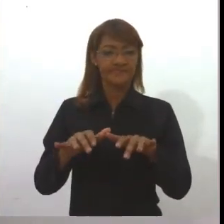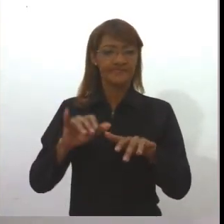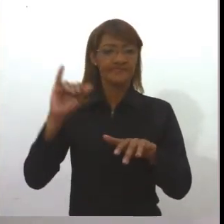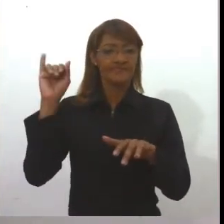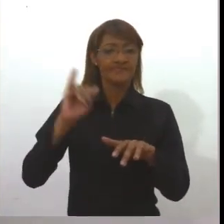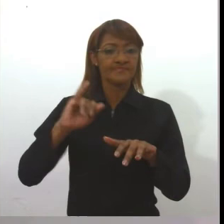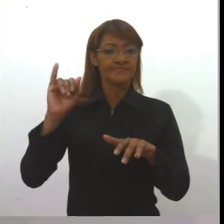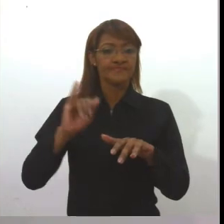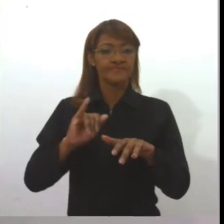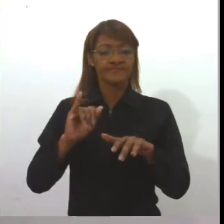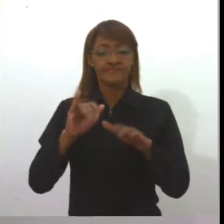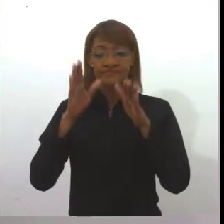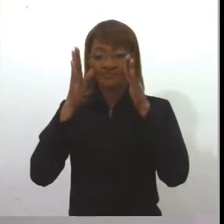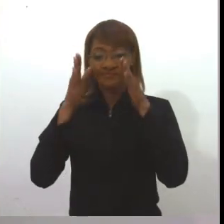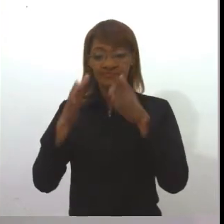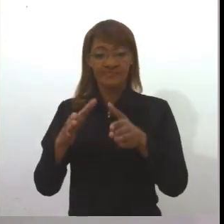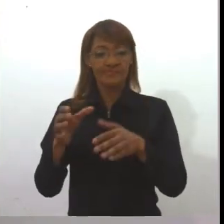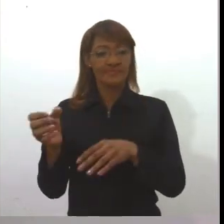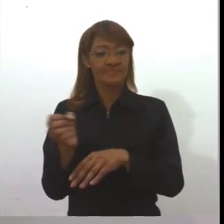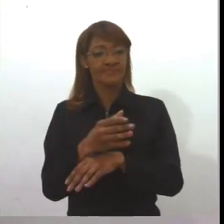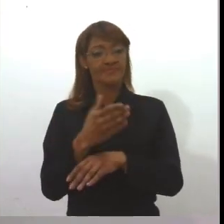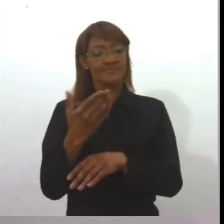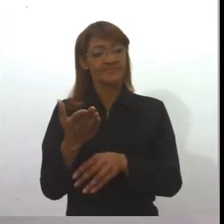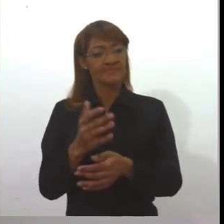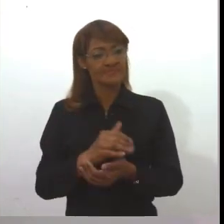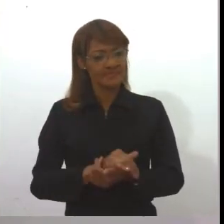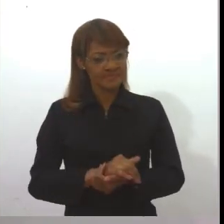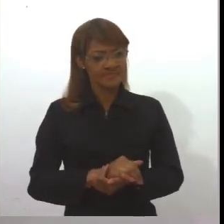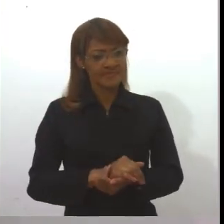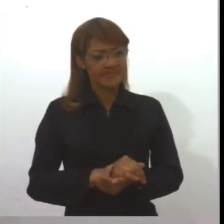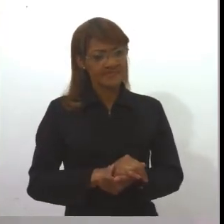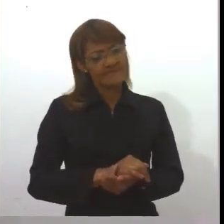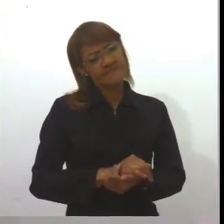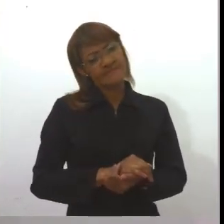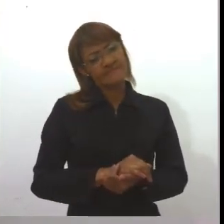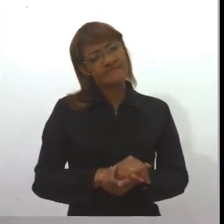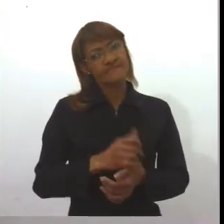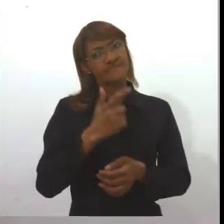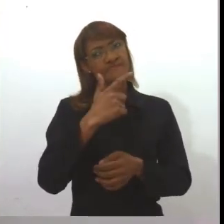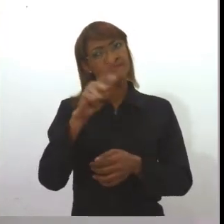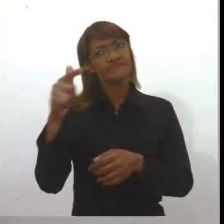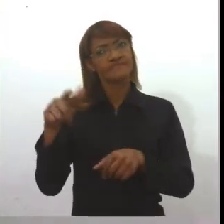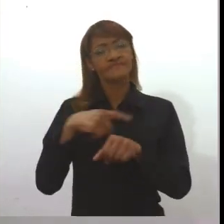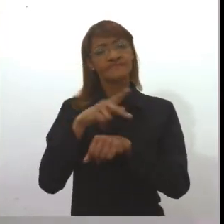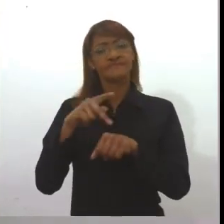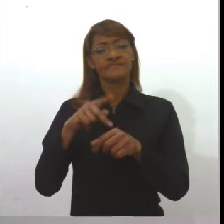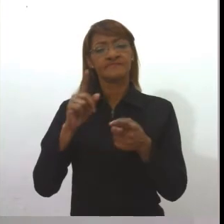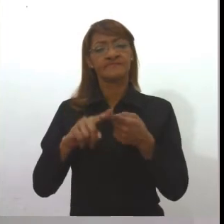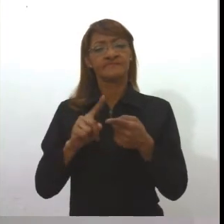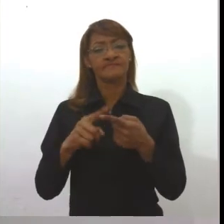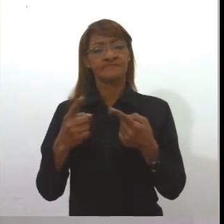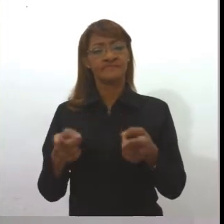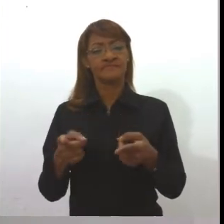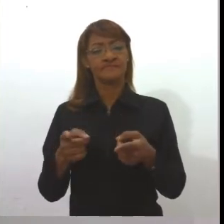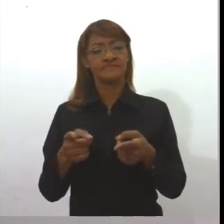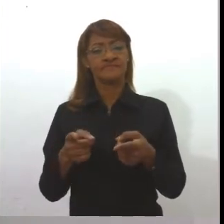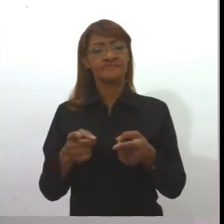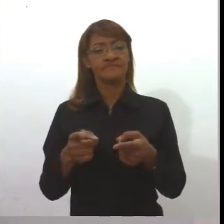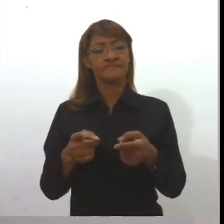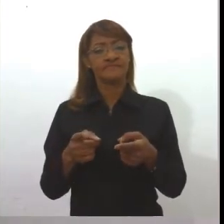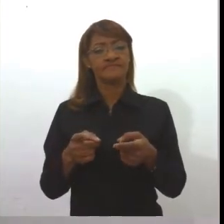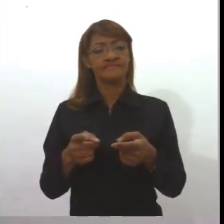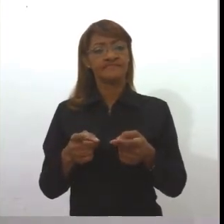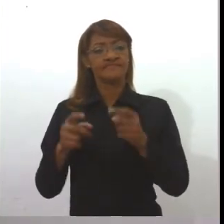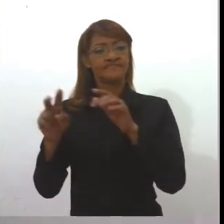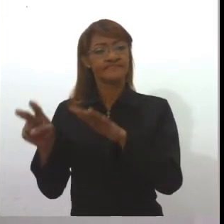essa área de inovação. Não deixa nada a desejar de locais aí de outros países. E durante a semana as atividades acontecerão